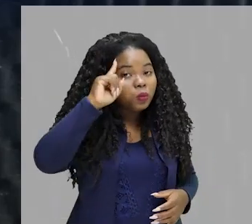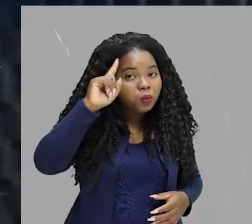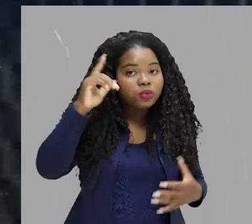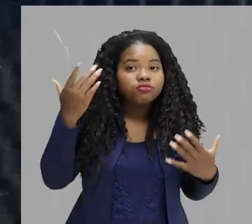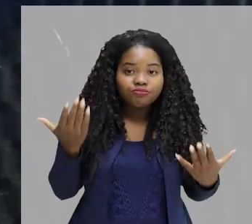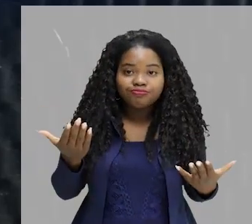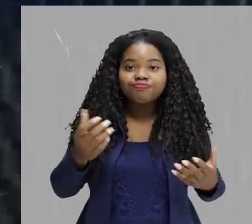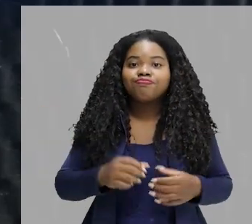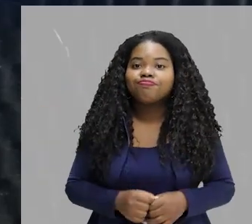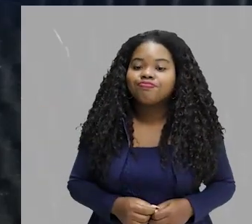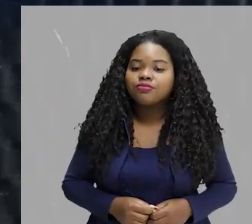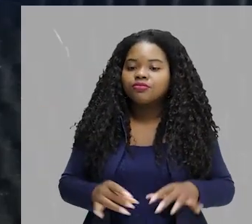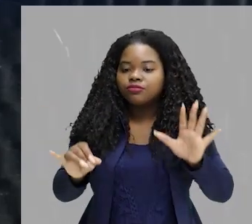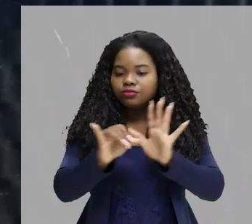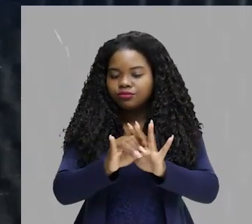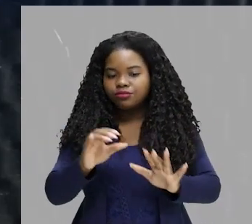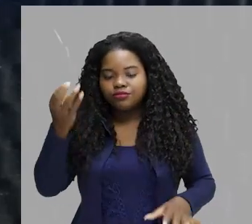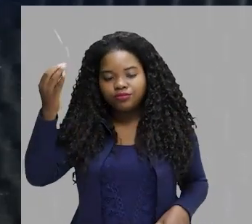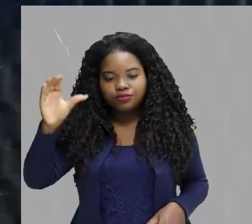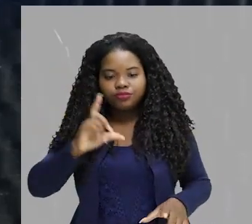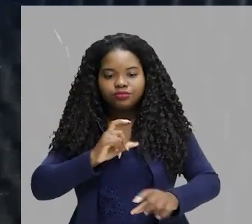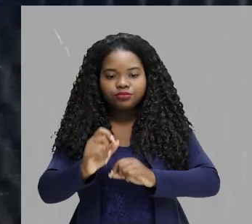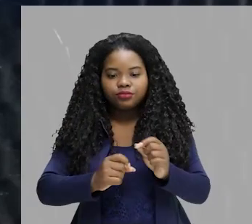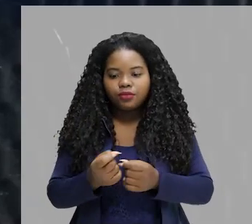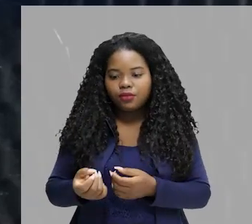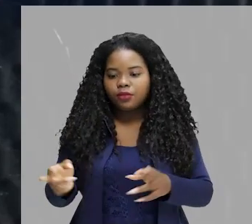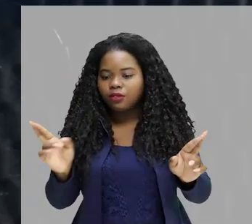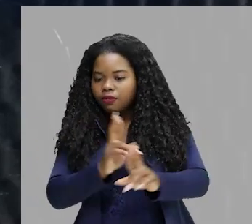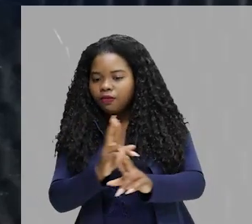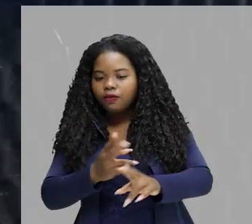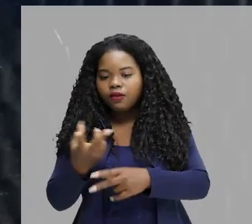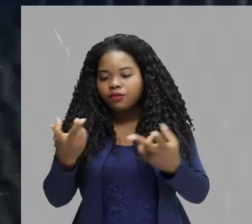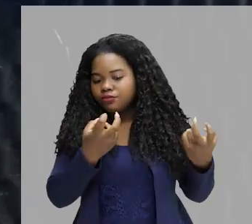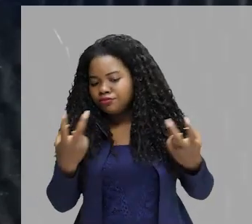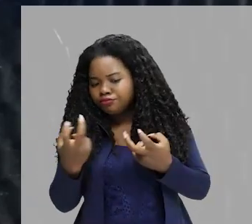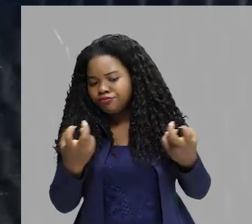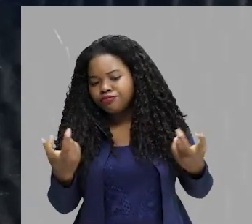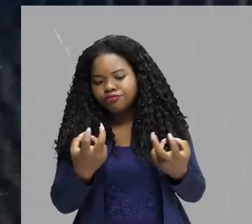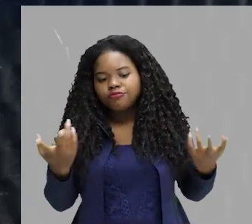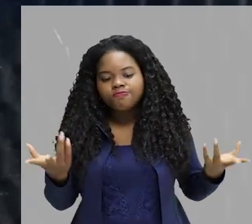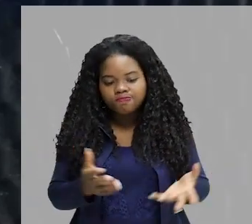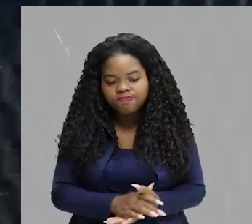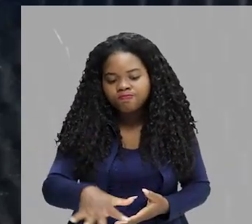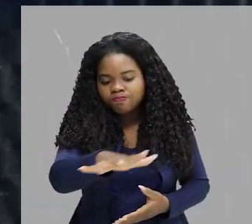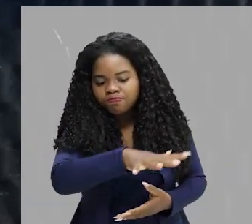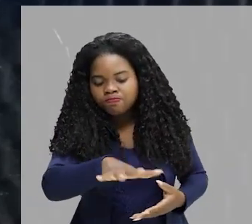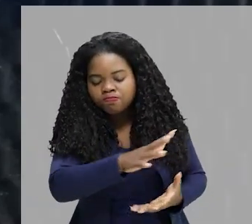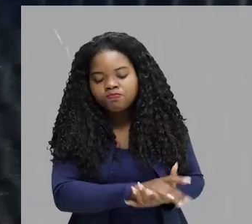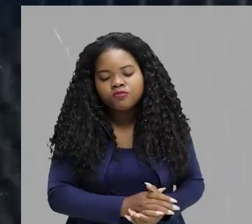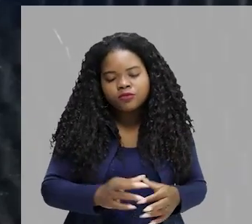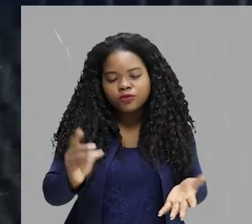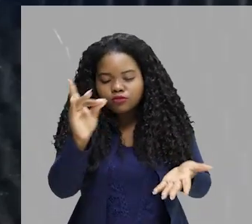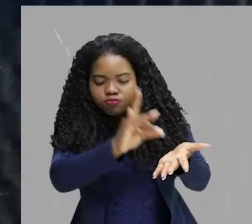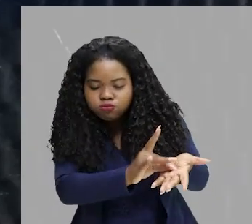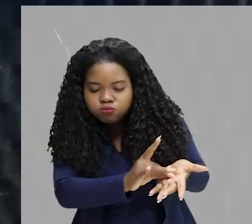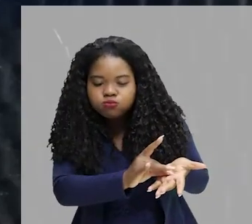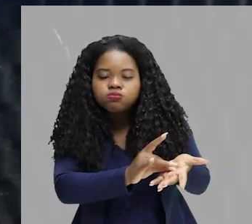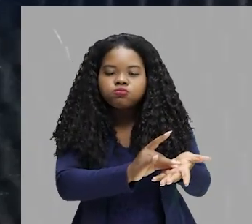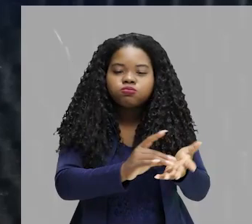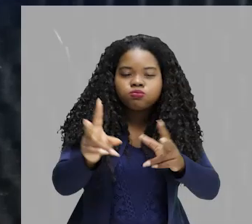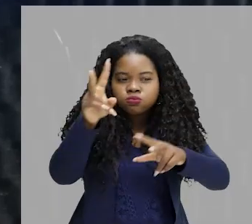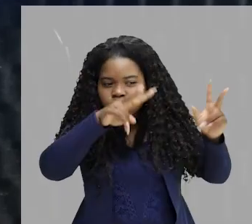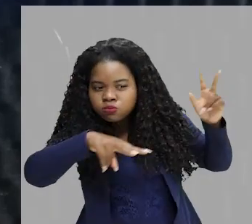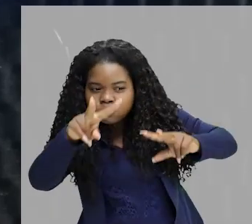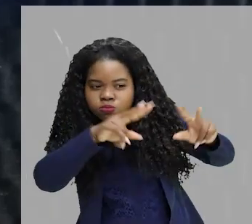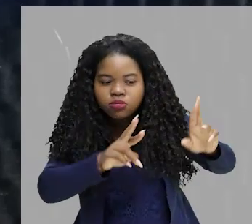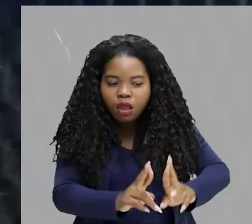certo? Identidade cultural tem a ver com isso também, com a percepção sobre o mundo, com a percepção sobre a realidade, que